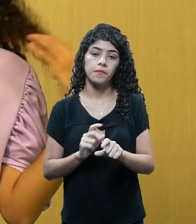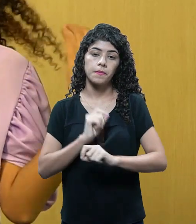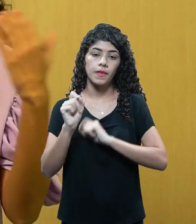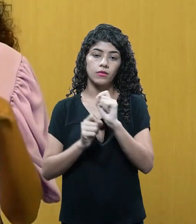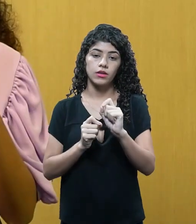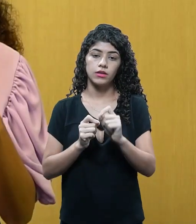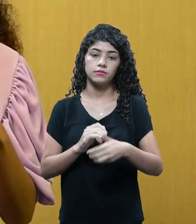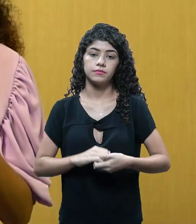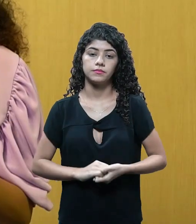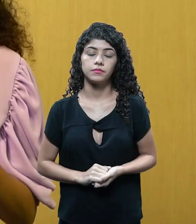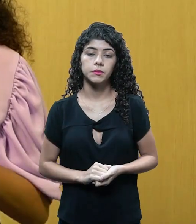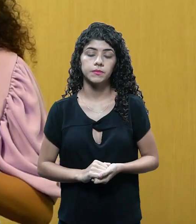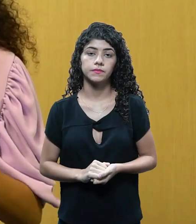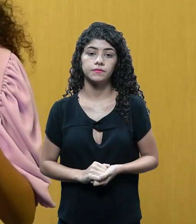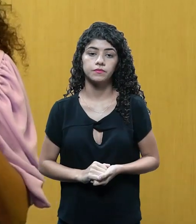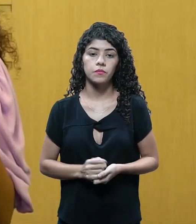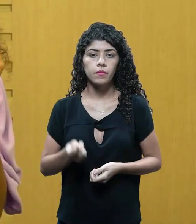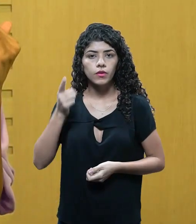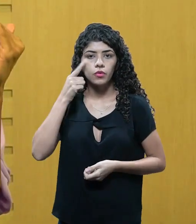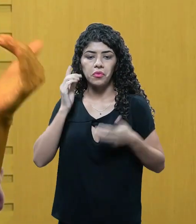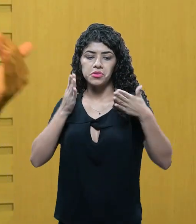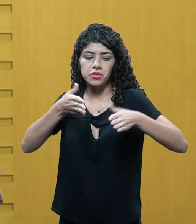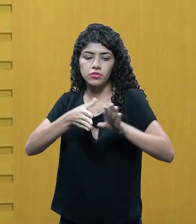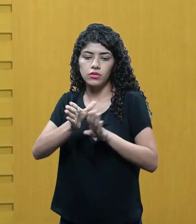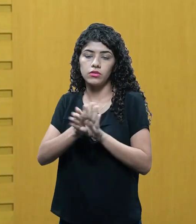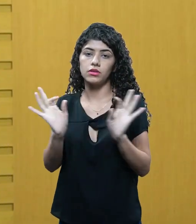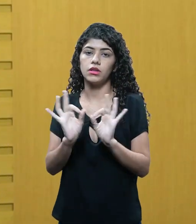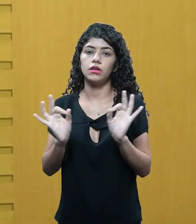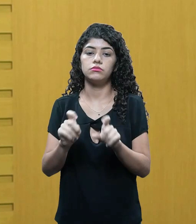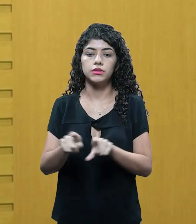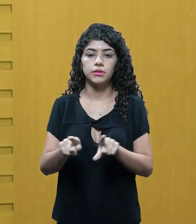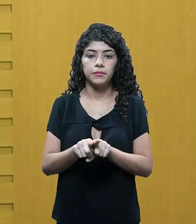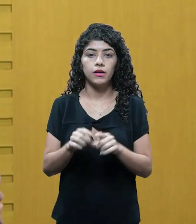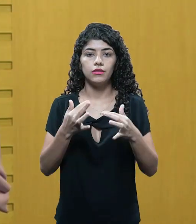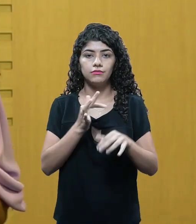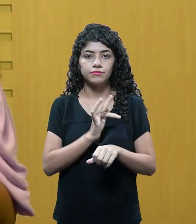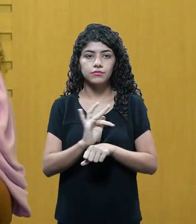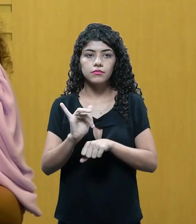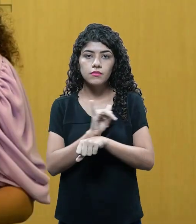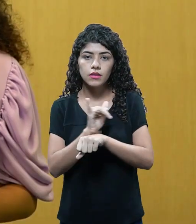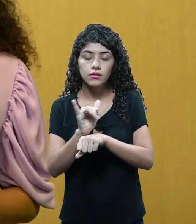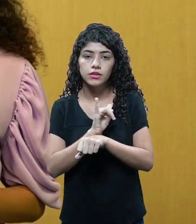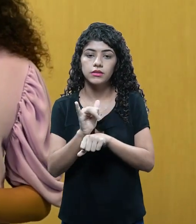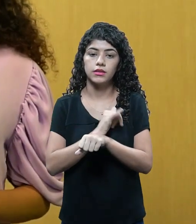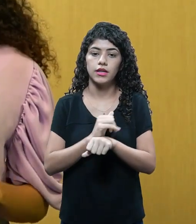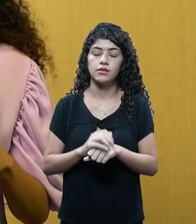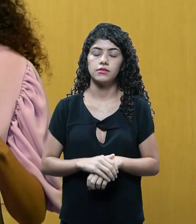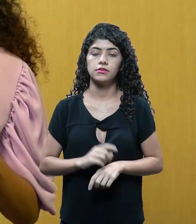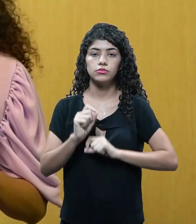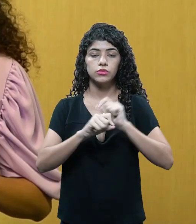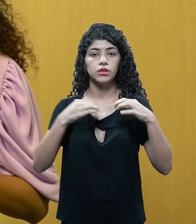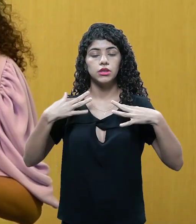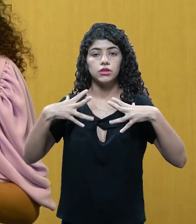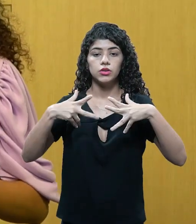Mas a consultoria não é pensando só em aconselhamento, não. É uma consultoria técnica mesmo,